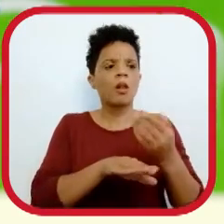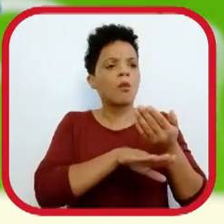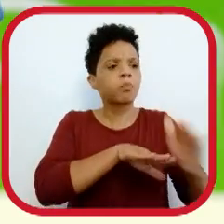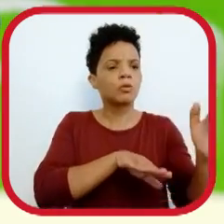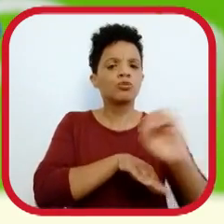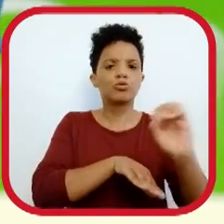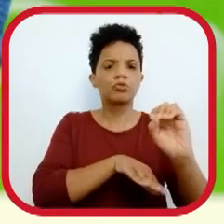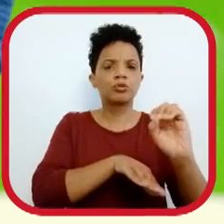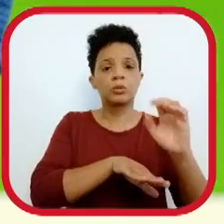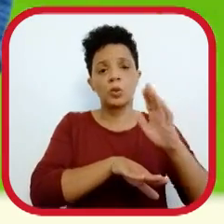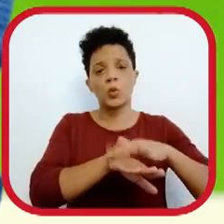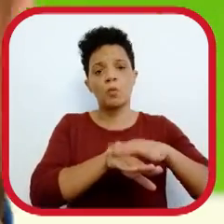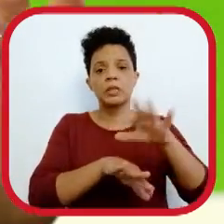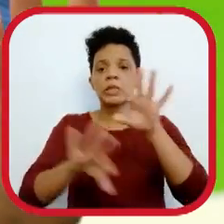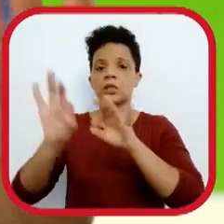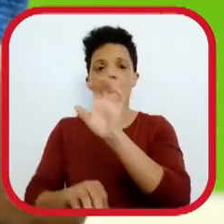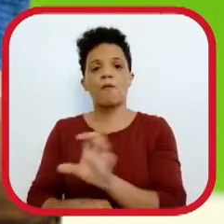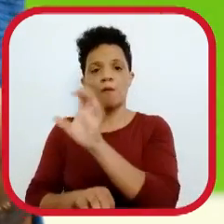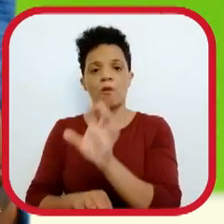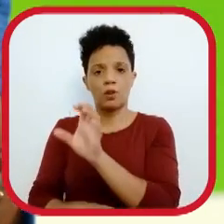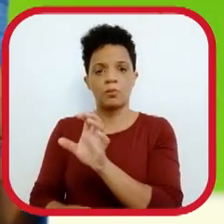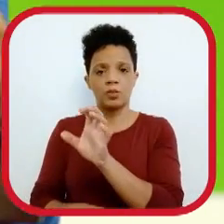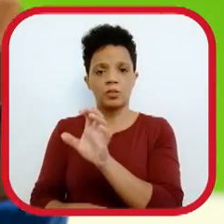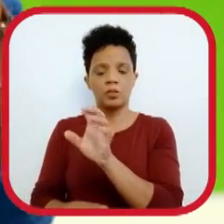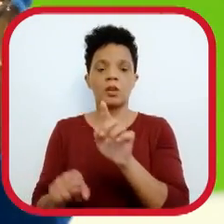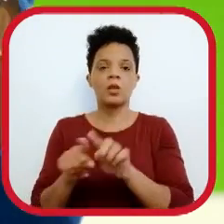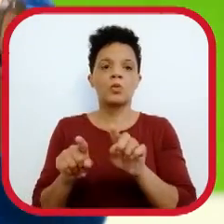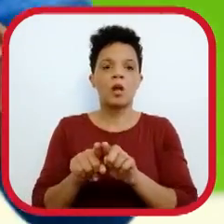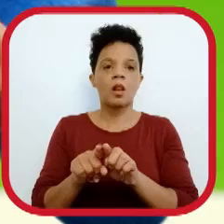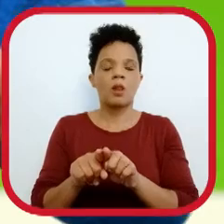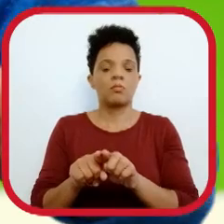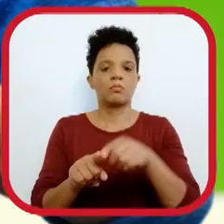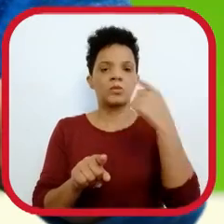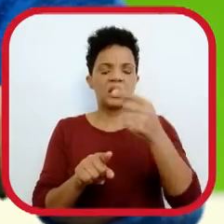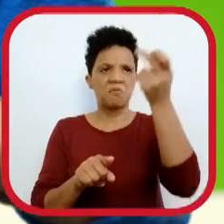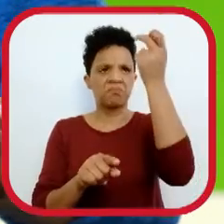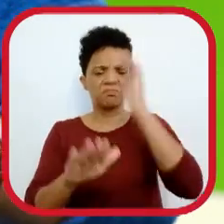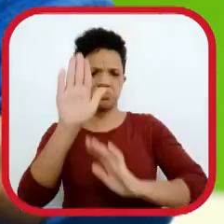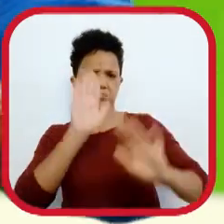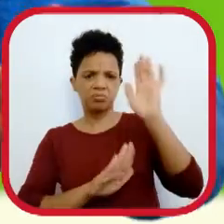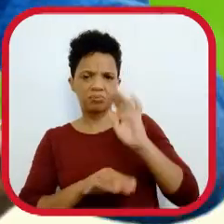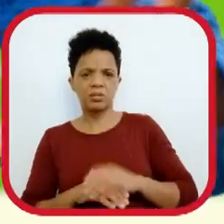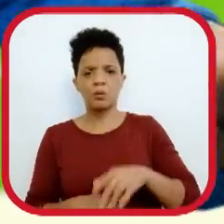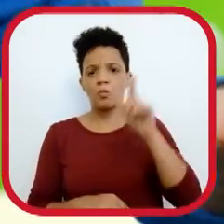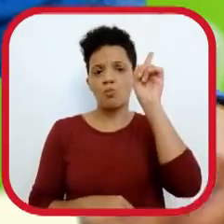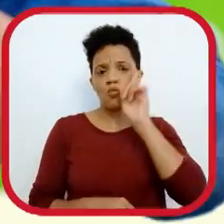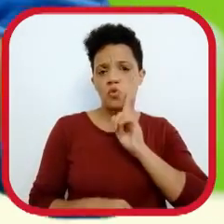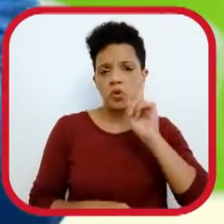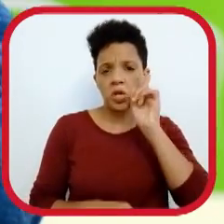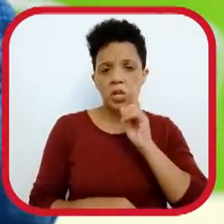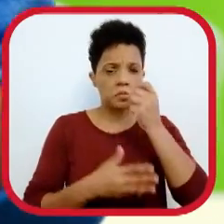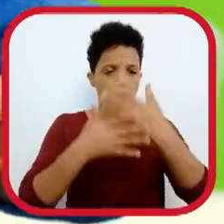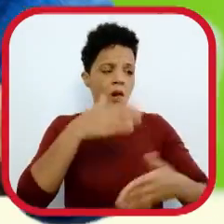não fiquem excluídas por mecanismos de seleção que são tão carregados de estereótipos, deixando de